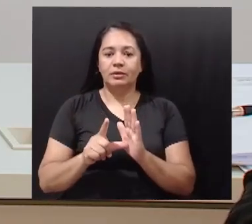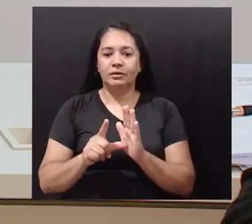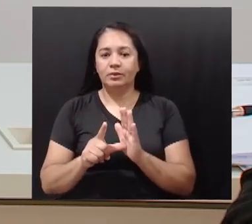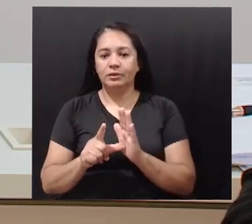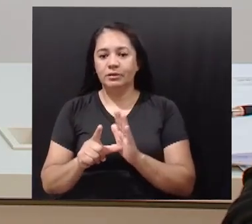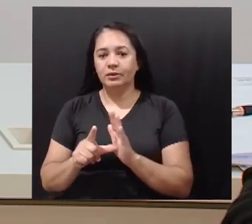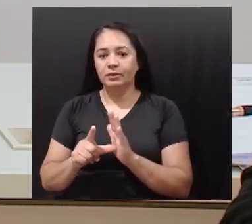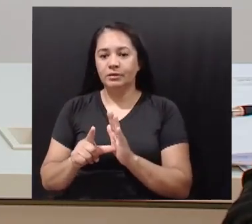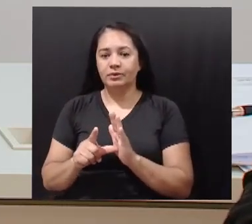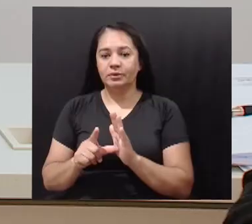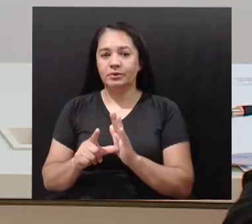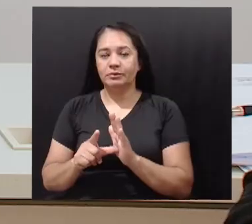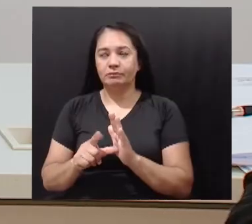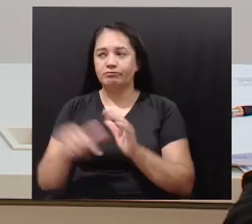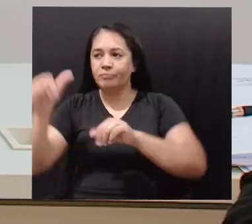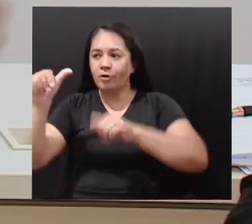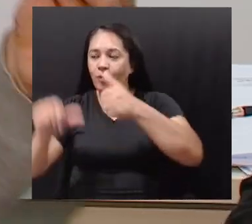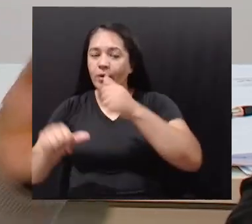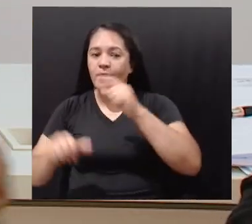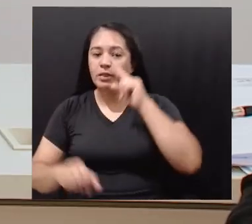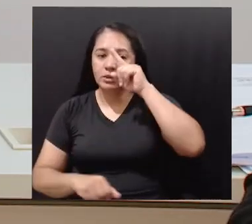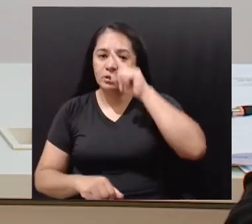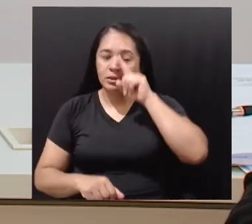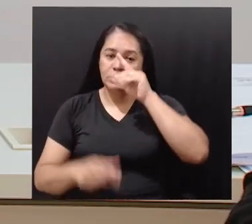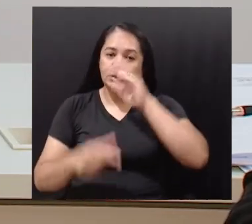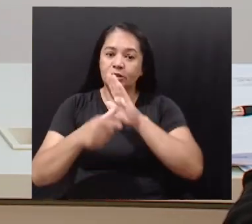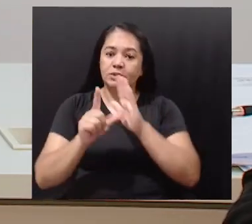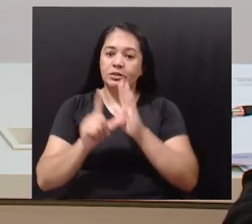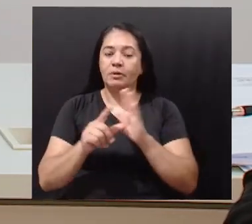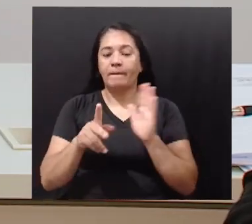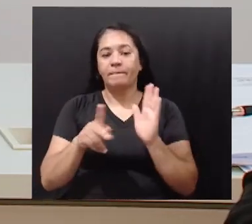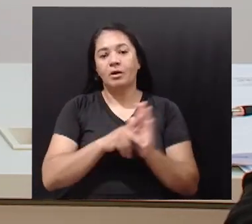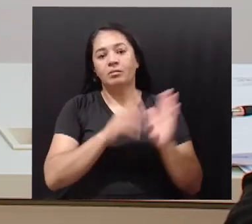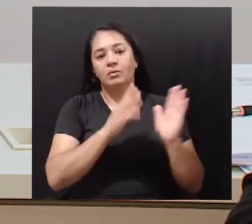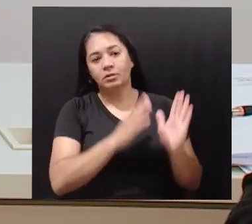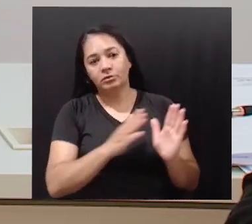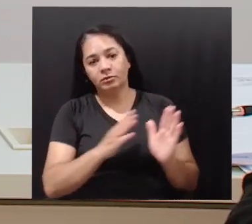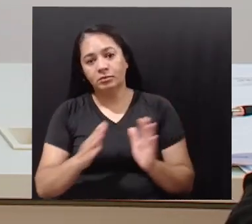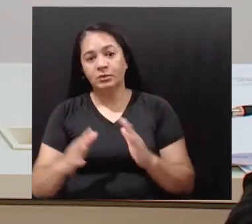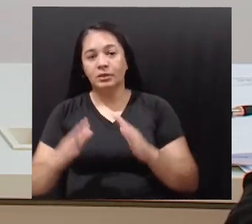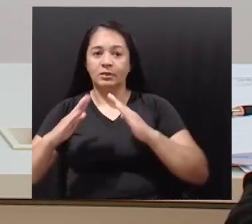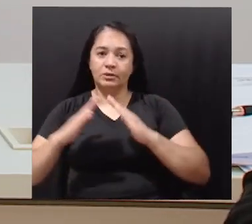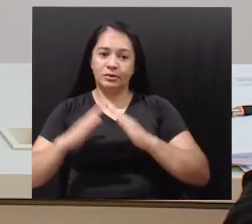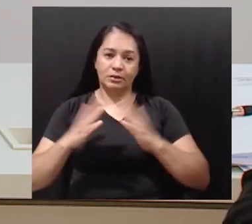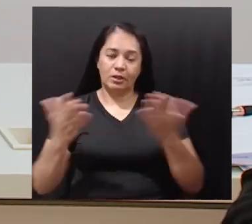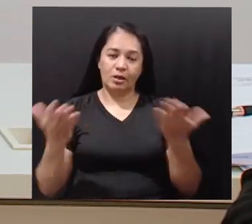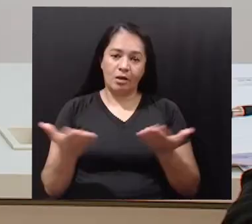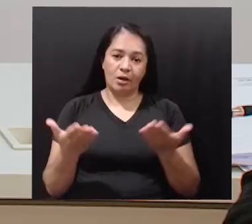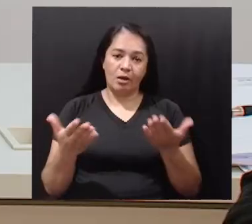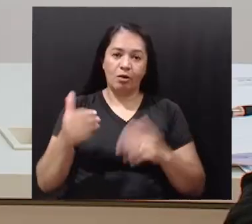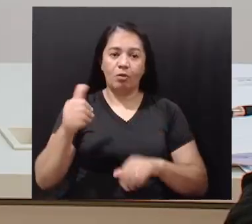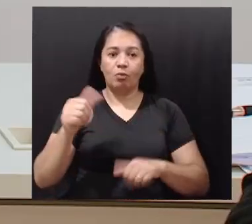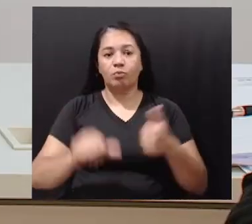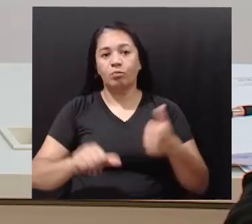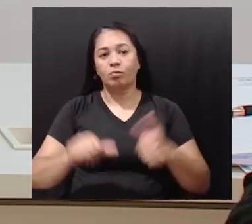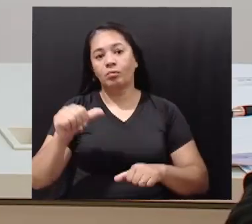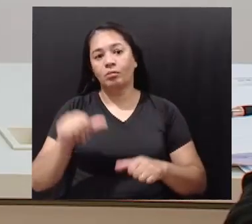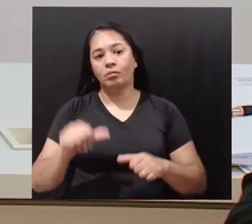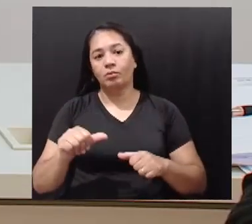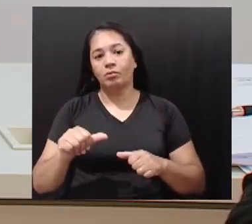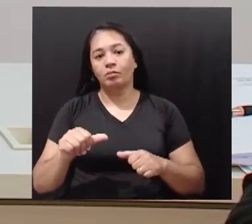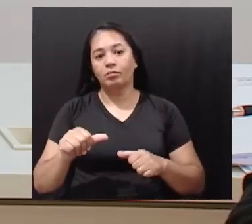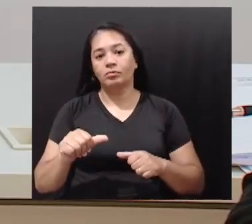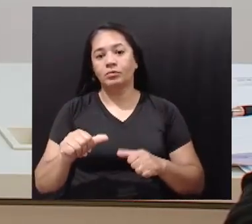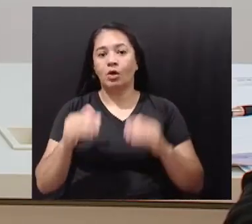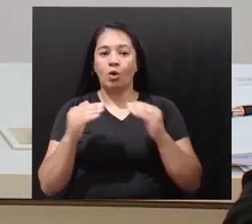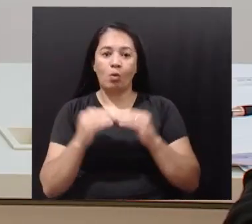uma análise de risco prévia dos processos da casa. Ele também faz uma análise concomitante, ou